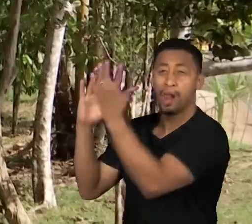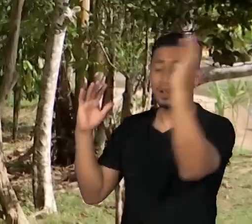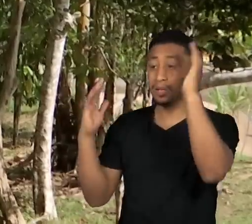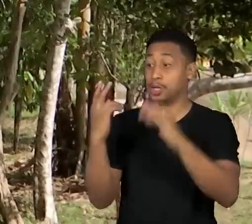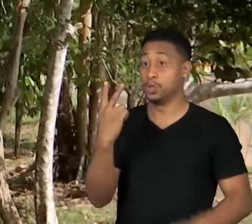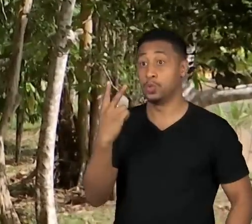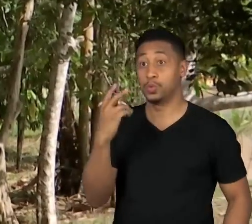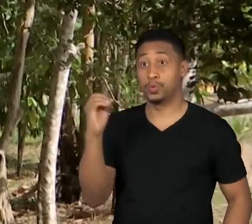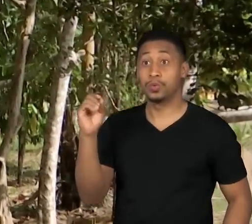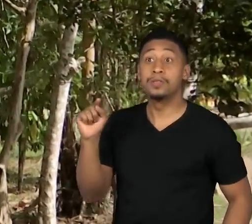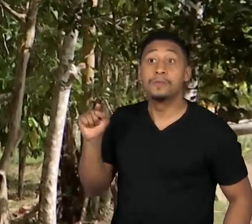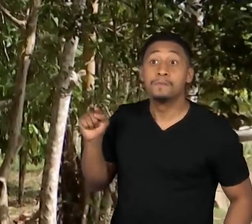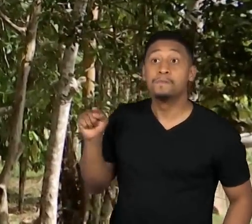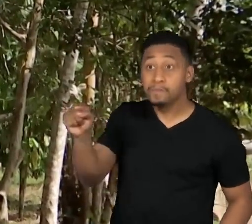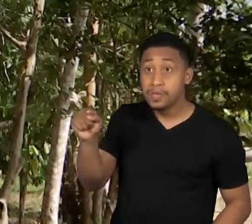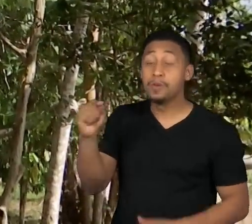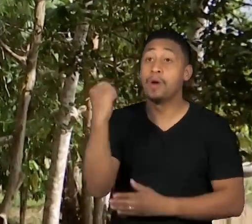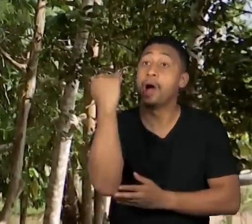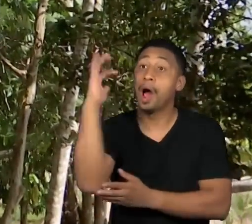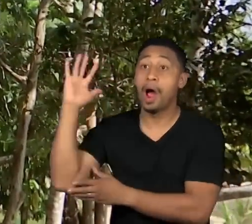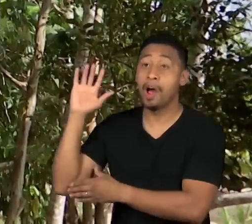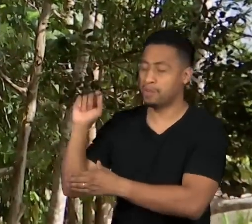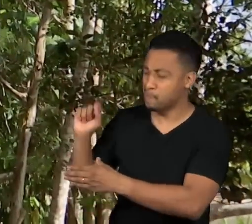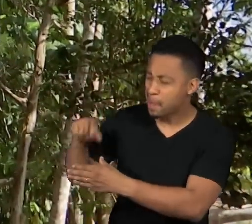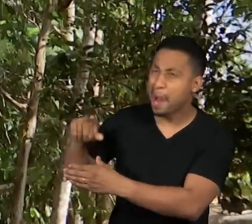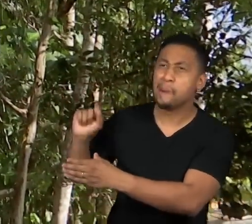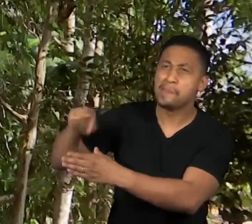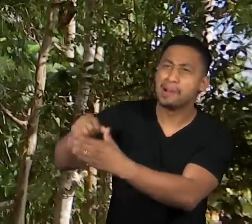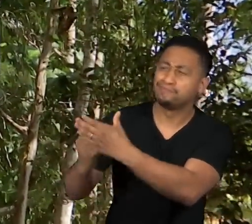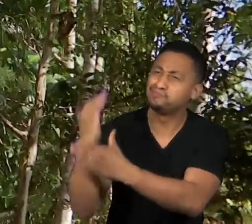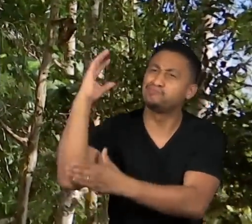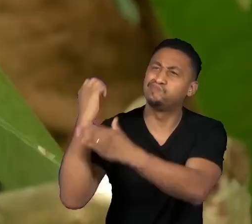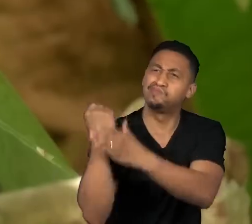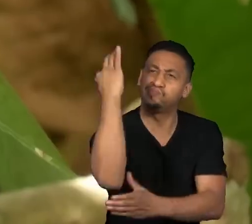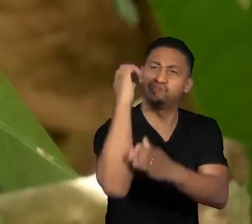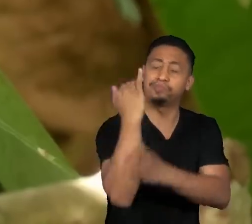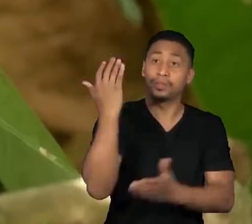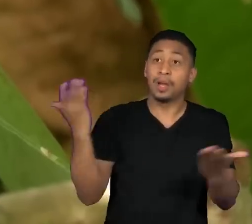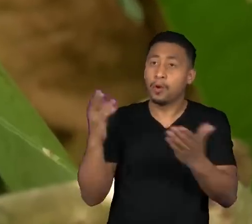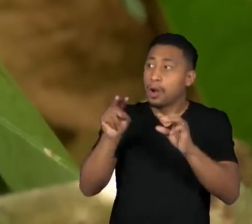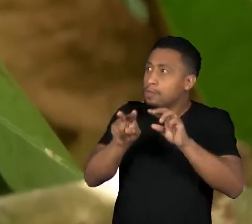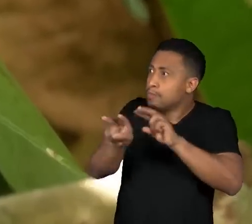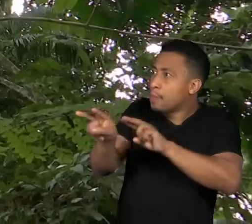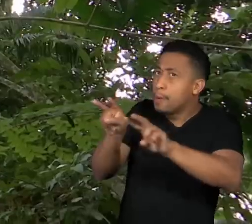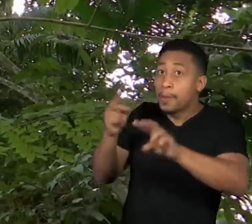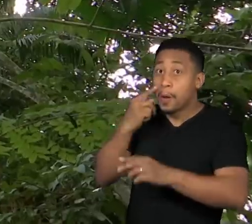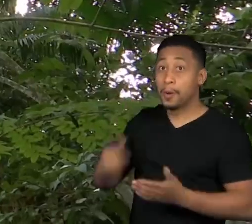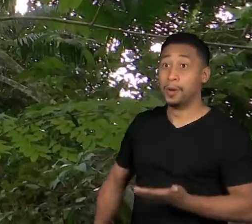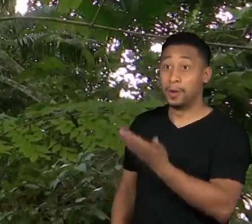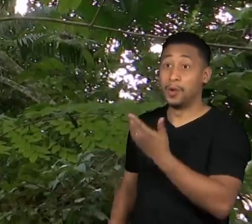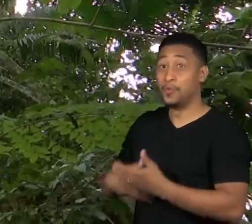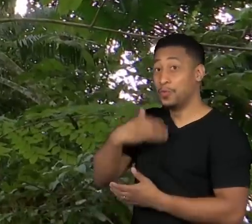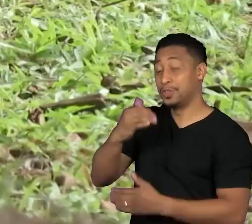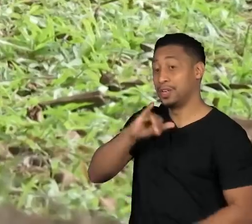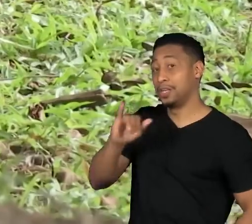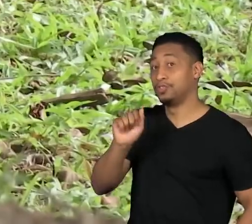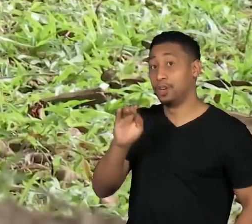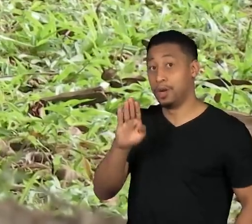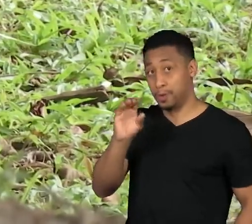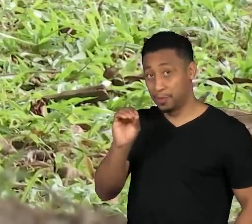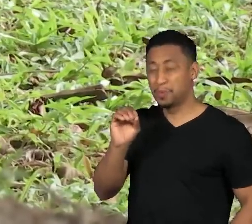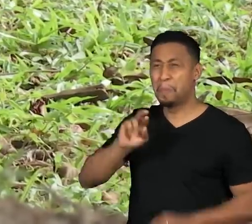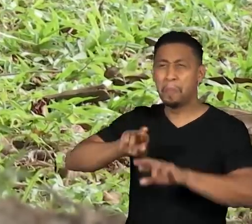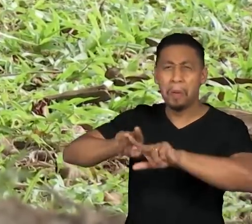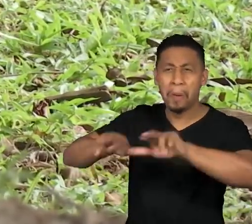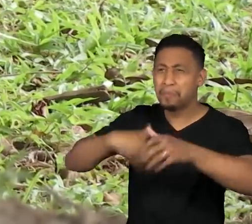para confirmar a olhos vistos que semear a floresta é possível. Tem jambo, cumaru, que